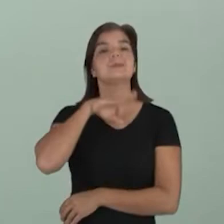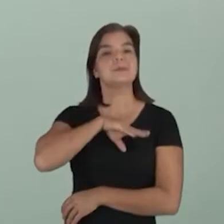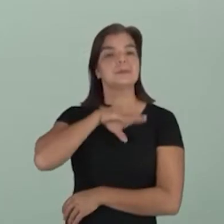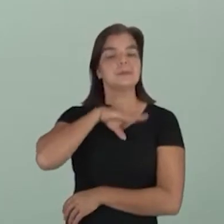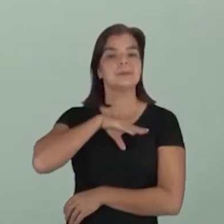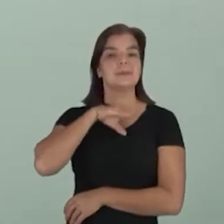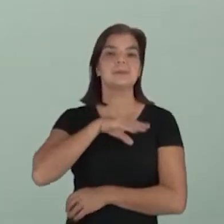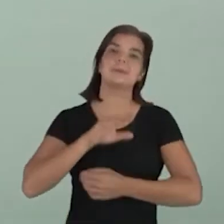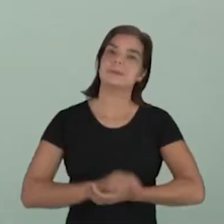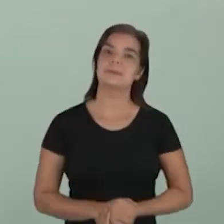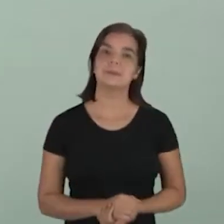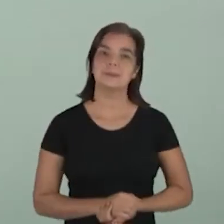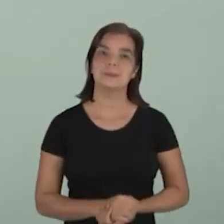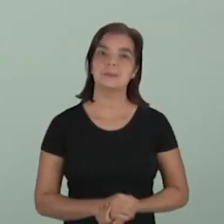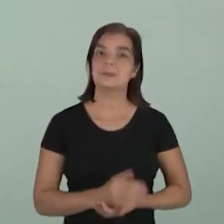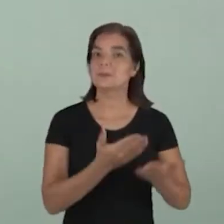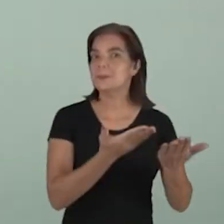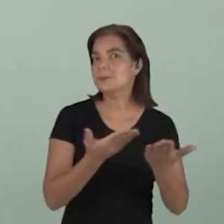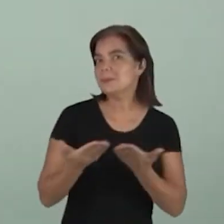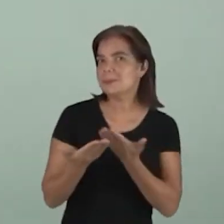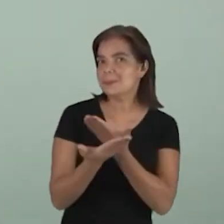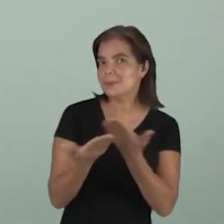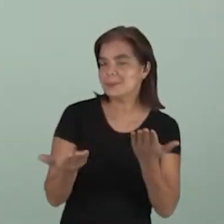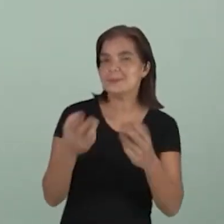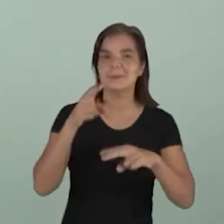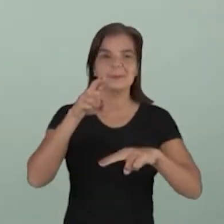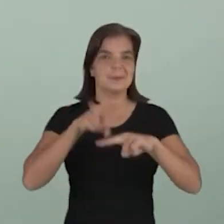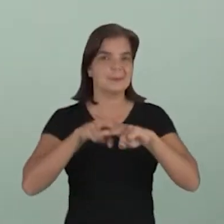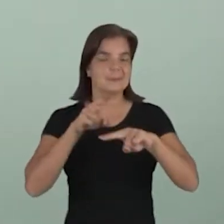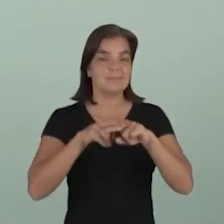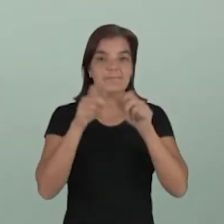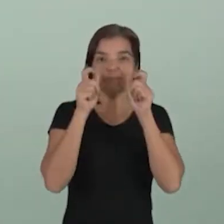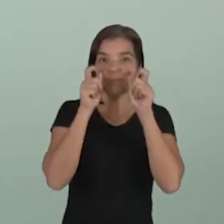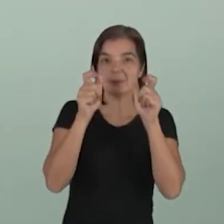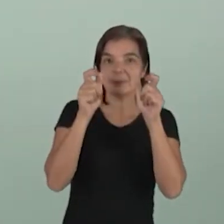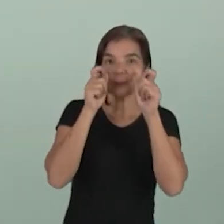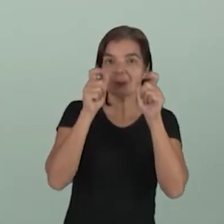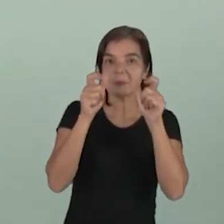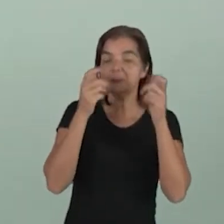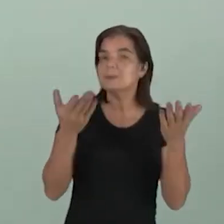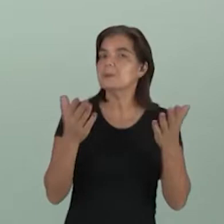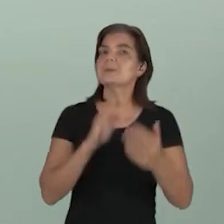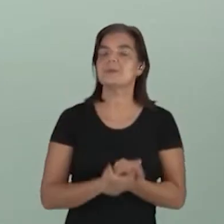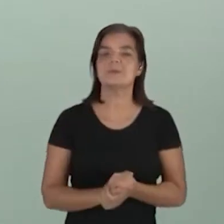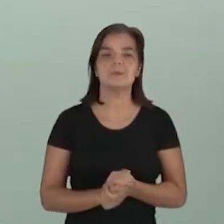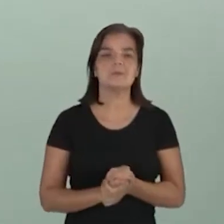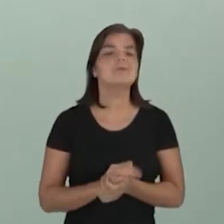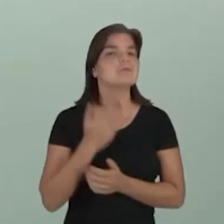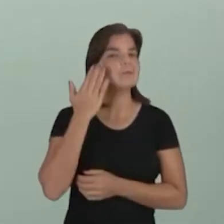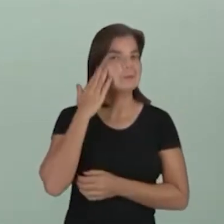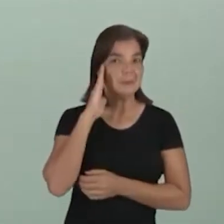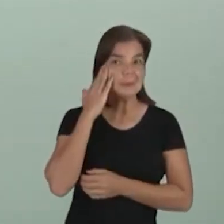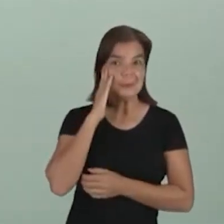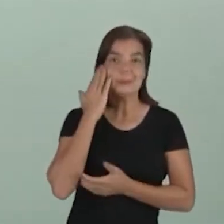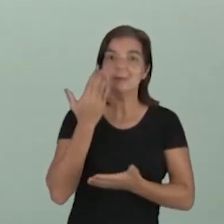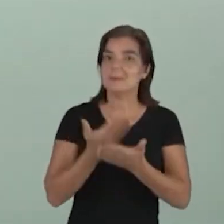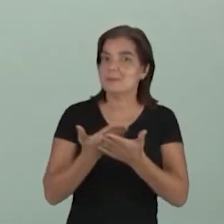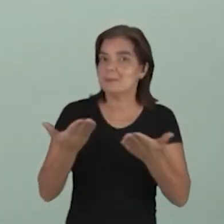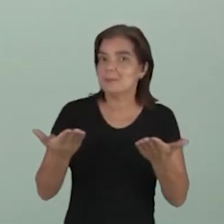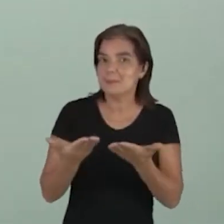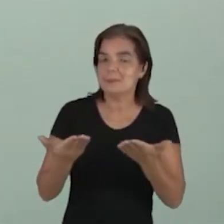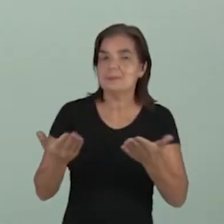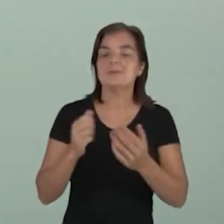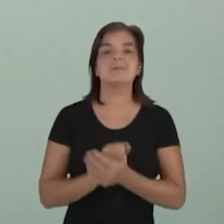língua portuguesa. Convido vocês a se sentarem, a prestarem bastante atenção, se concentrarem na nossa aula de